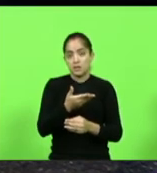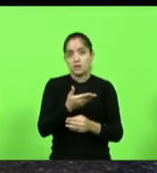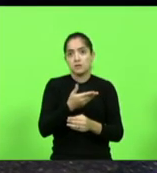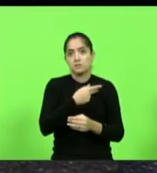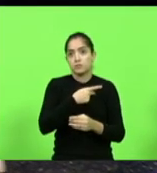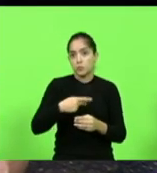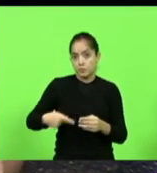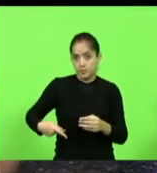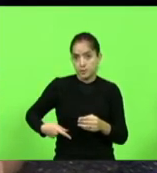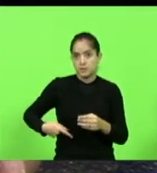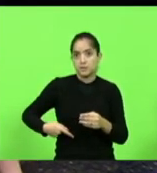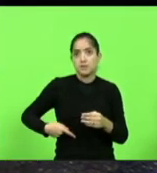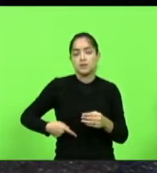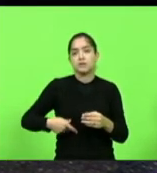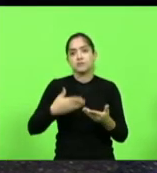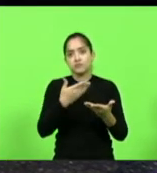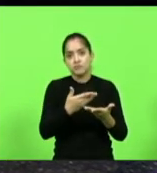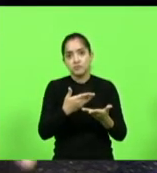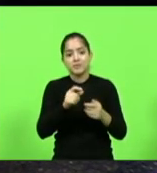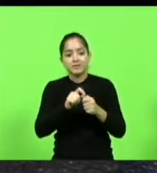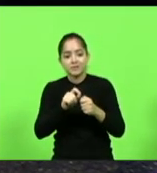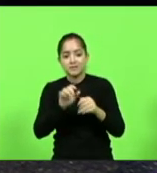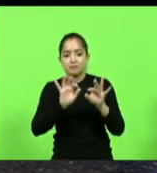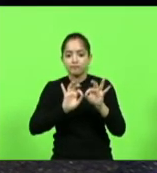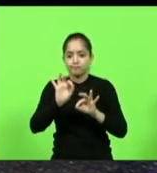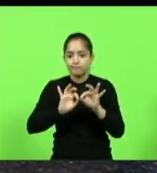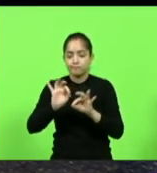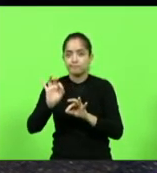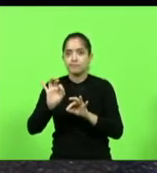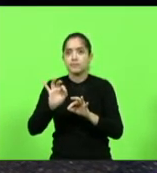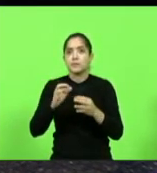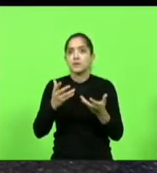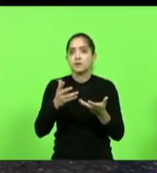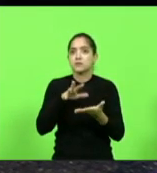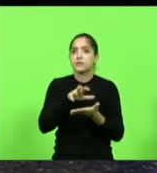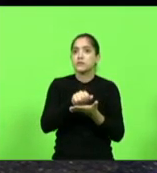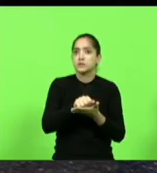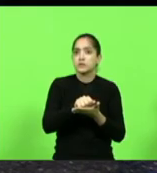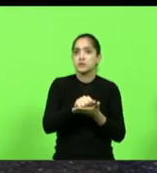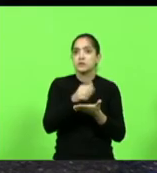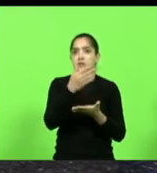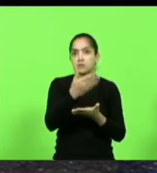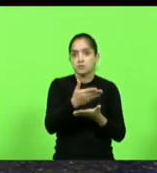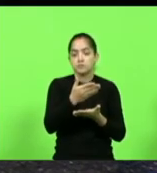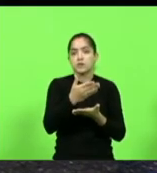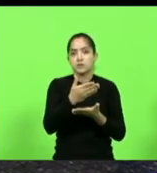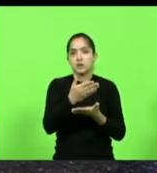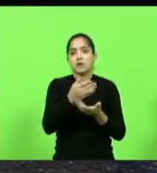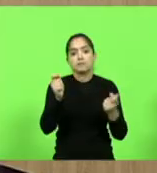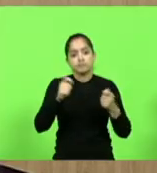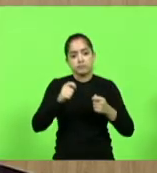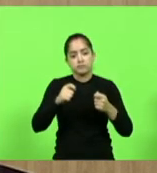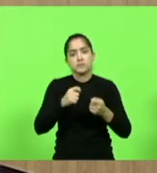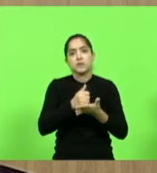da Comissão de Infraestrutura para poder fazer isso. Então, queria fazer esse registro. Acho que o deputado João Amin tem o aval da